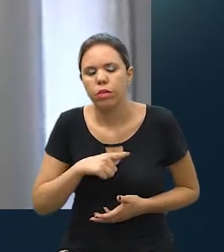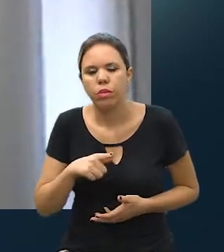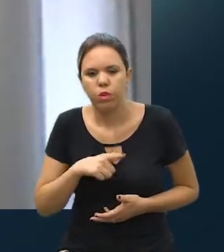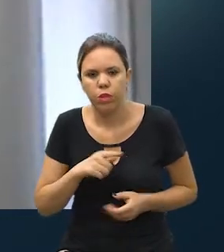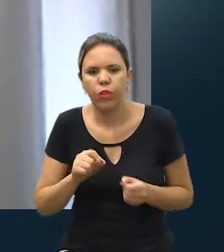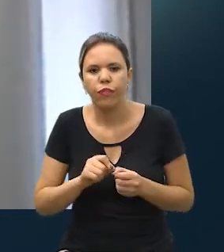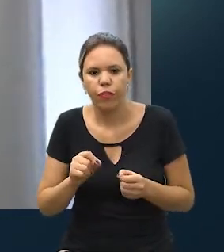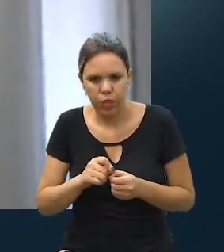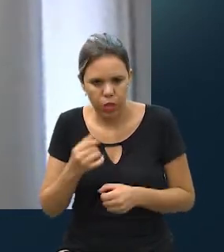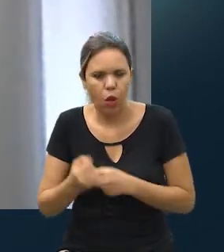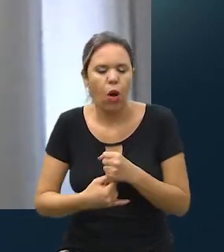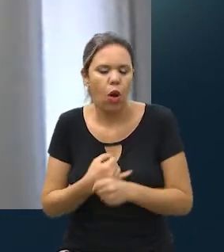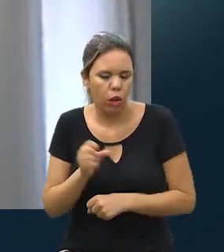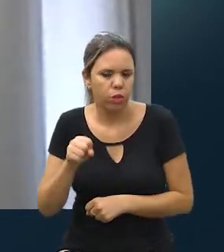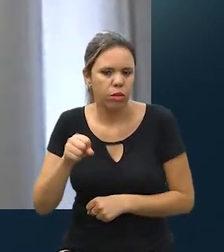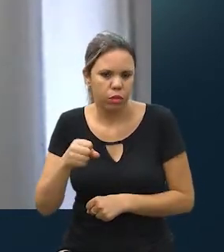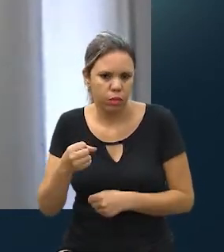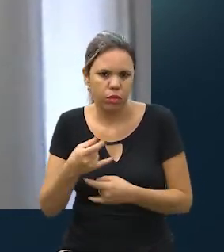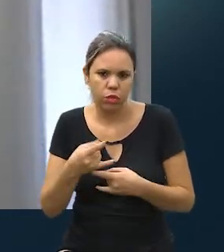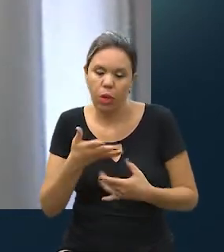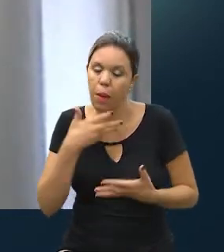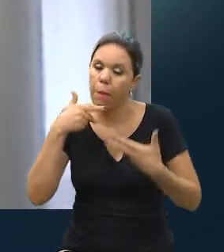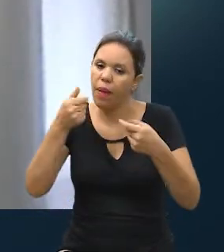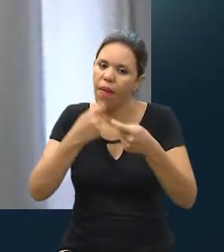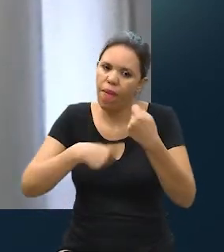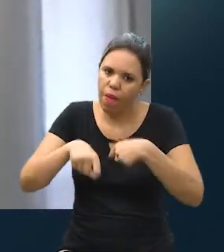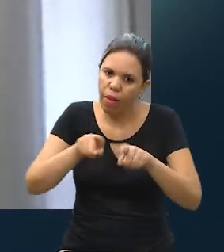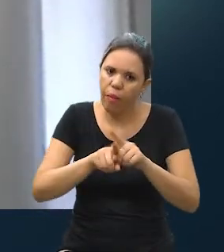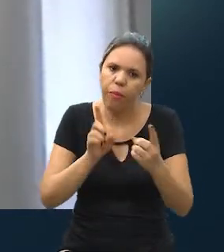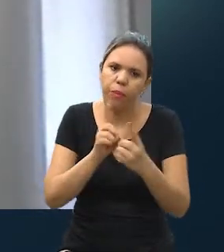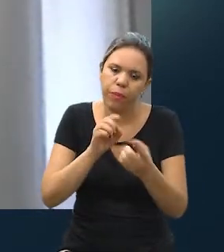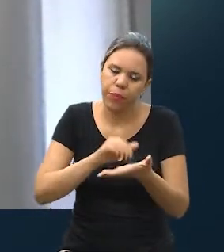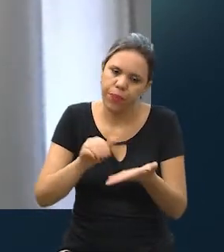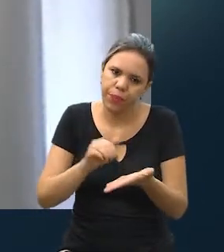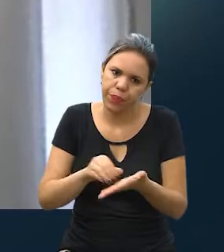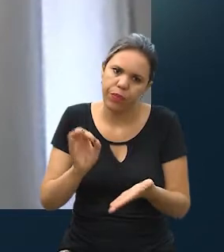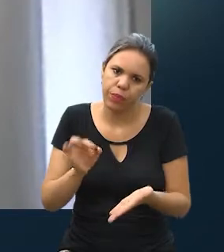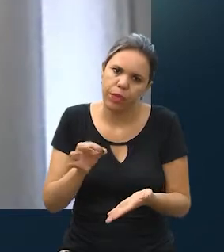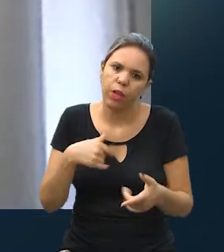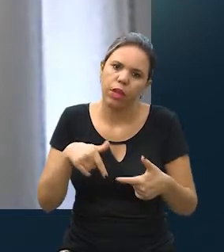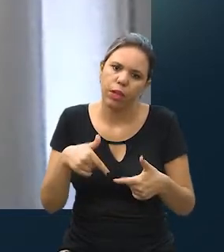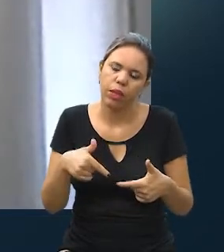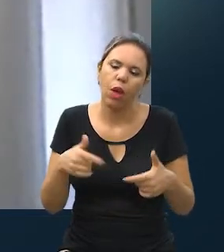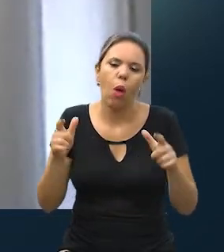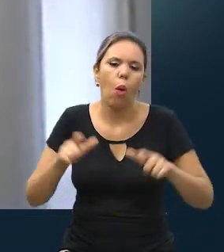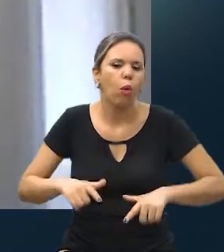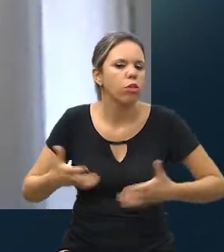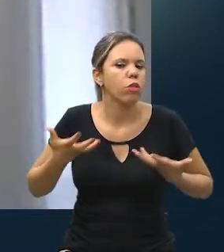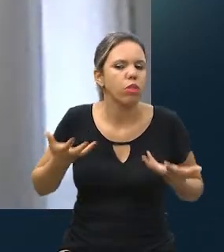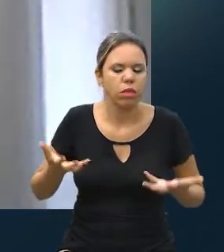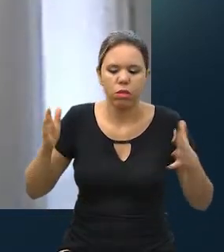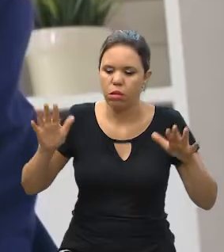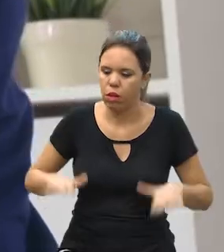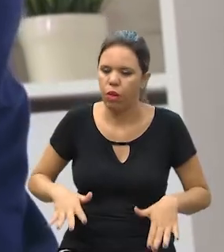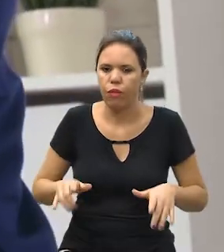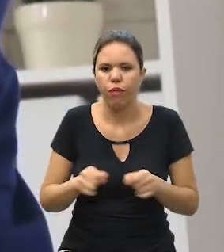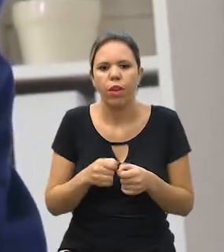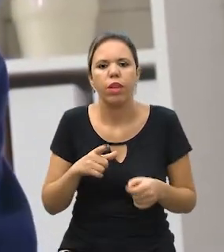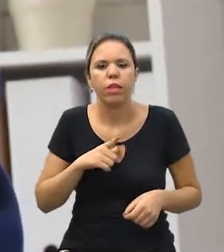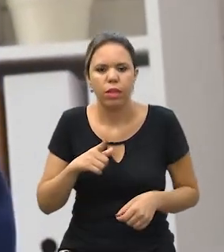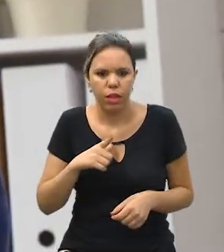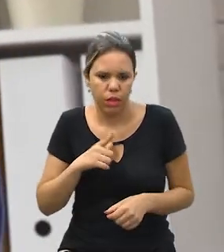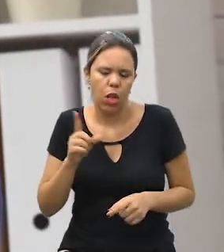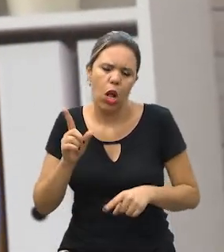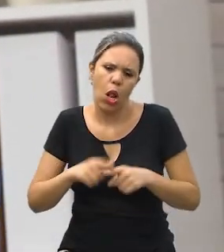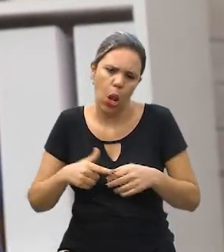feito um home office. Essa é a maravilha do negócio, de ser uma assistente remota. Eu posso trabalhar de onde eu quiser, desde que eu tenha, obviamente,